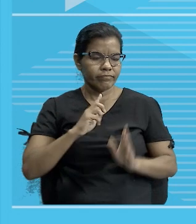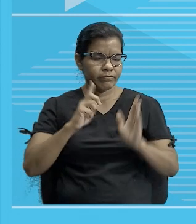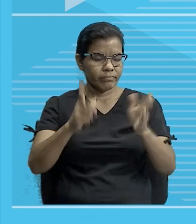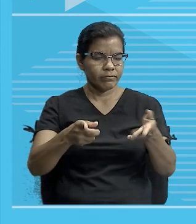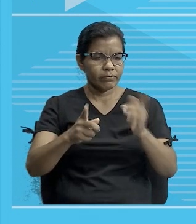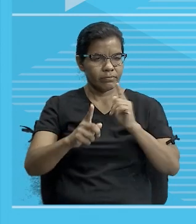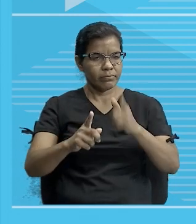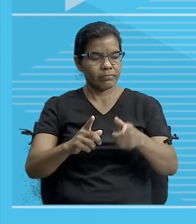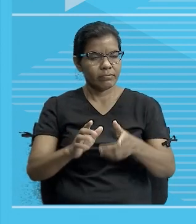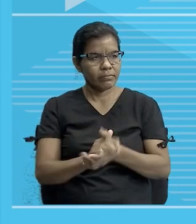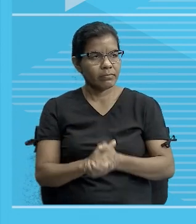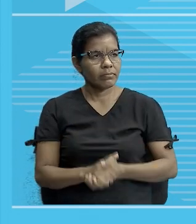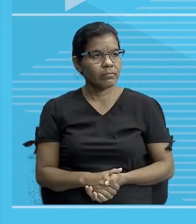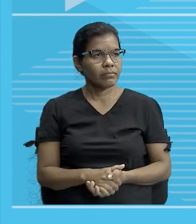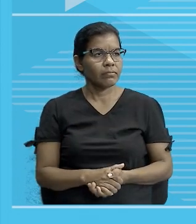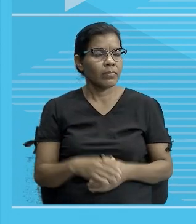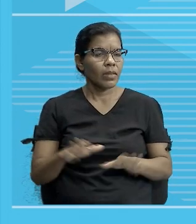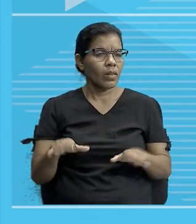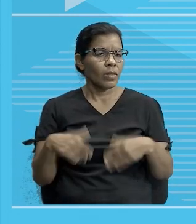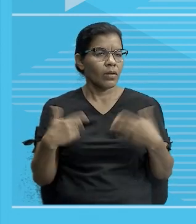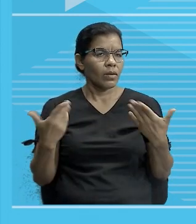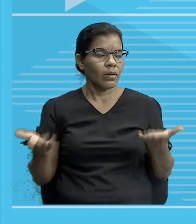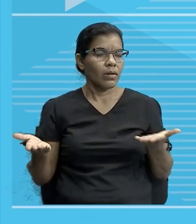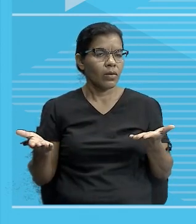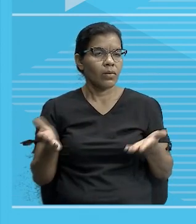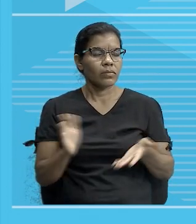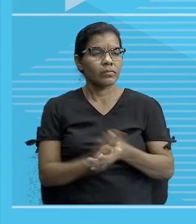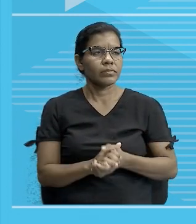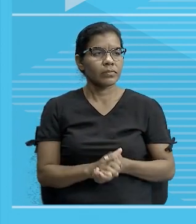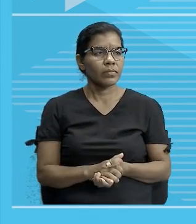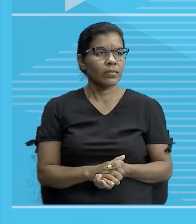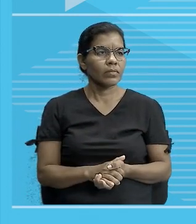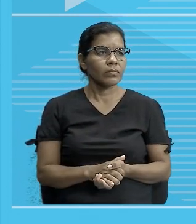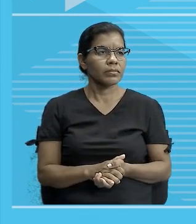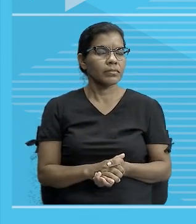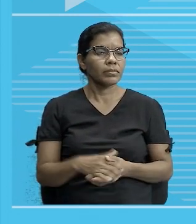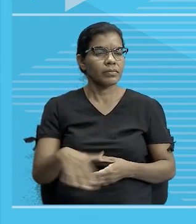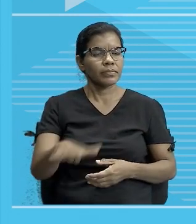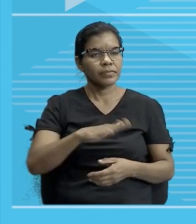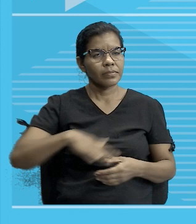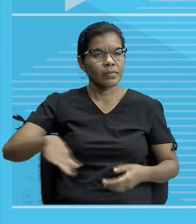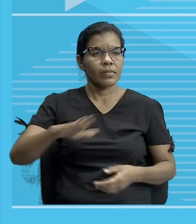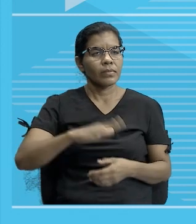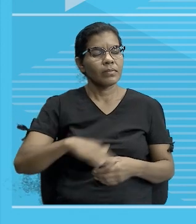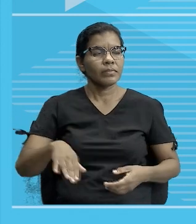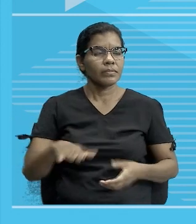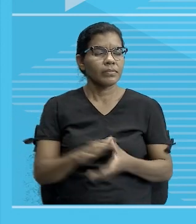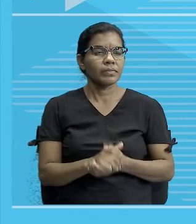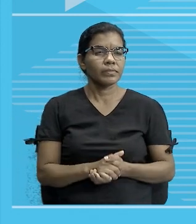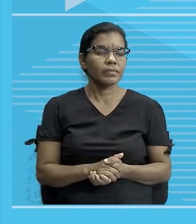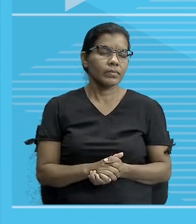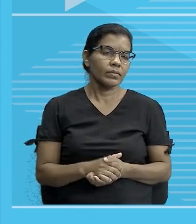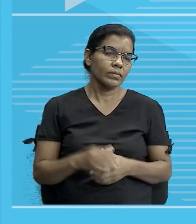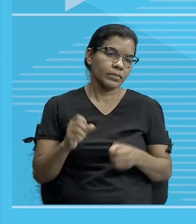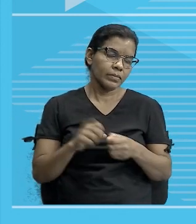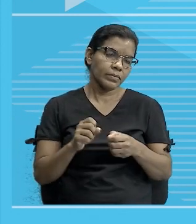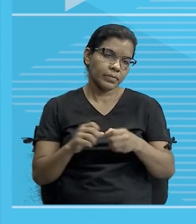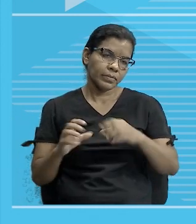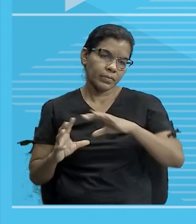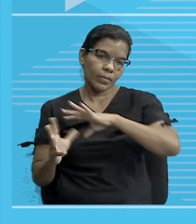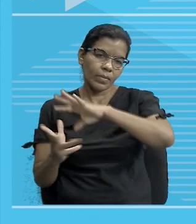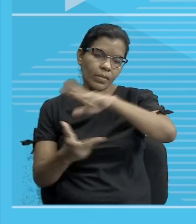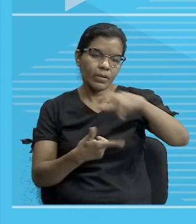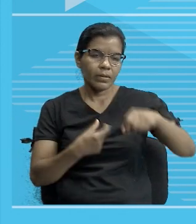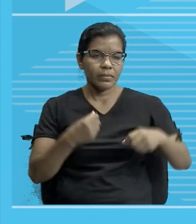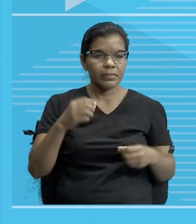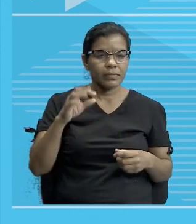direta. Qual é o movimento que tornou mundialmente